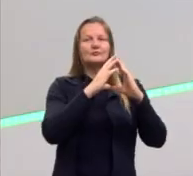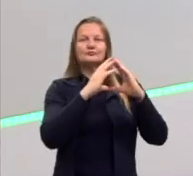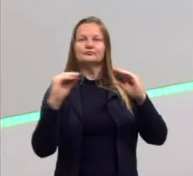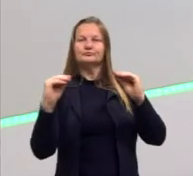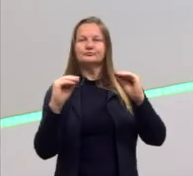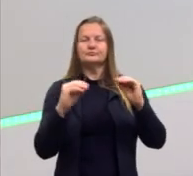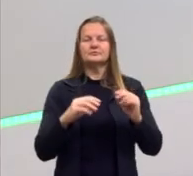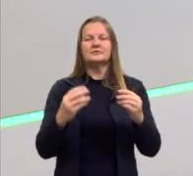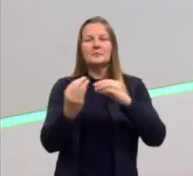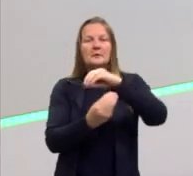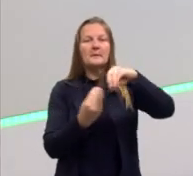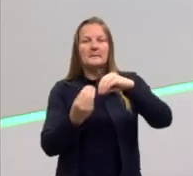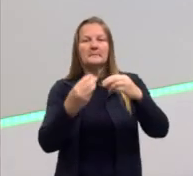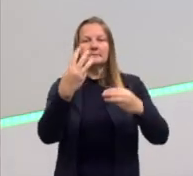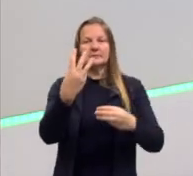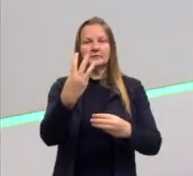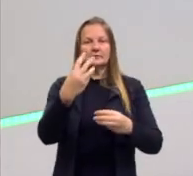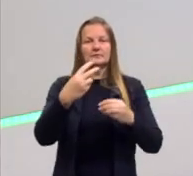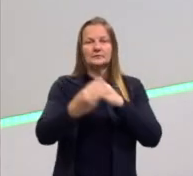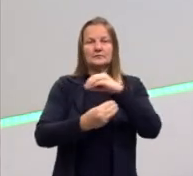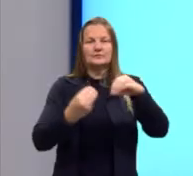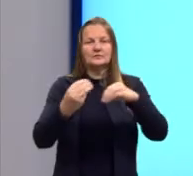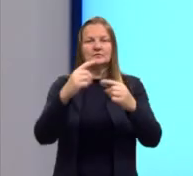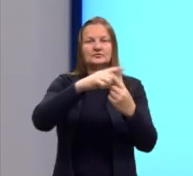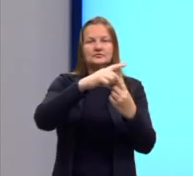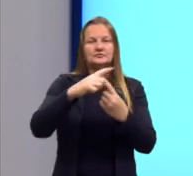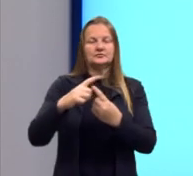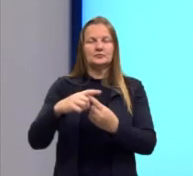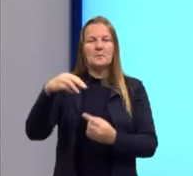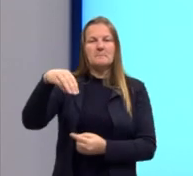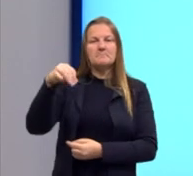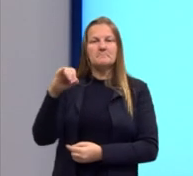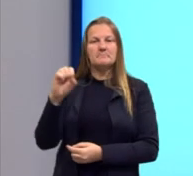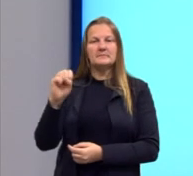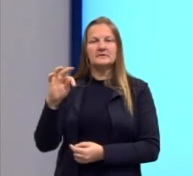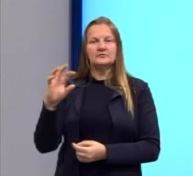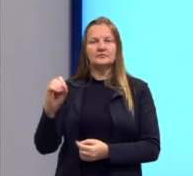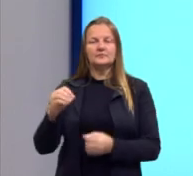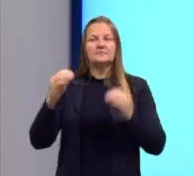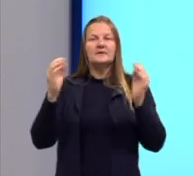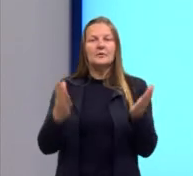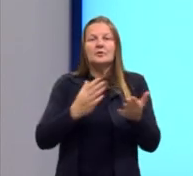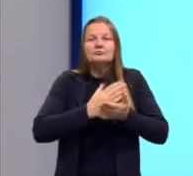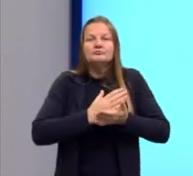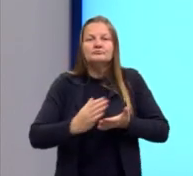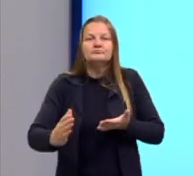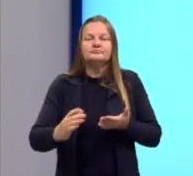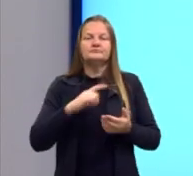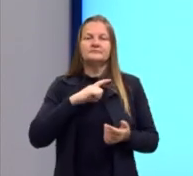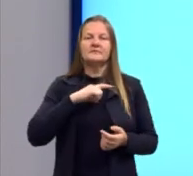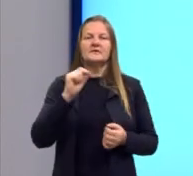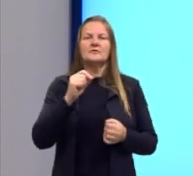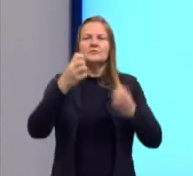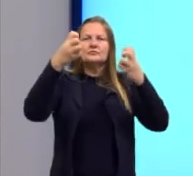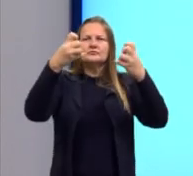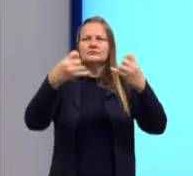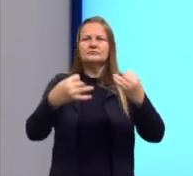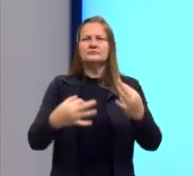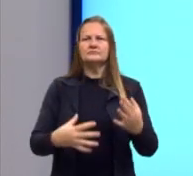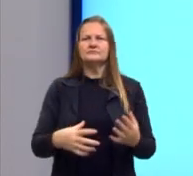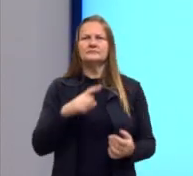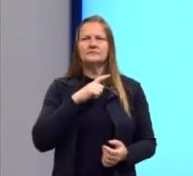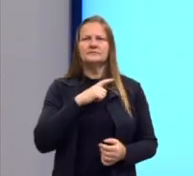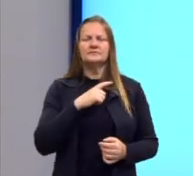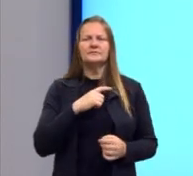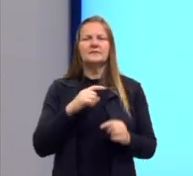mistos Tá bom então para iniciar né Realmente a nossa aula agora a gente vai falar sobre algumas coisinhas é que